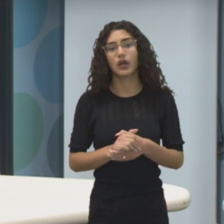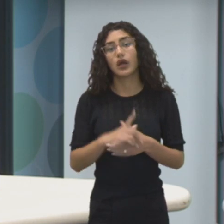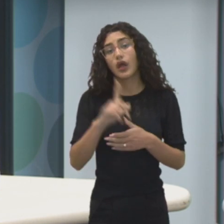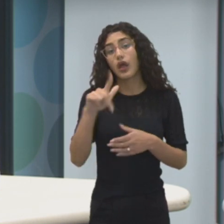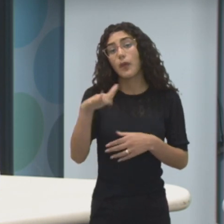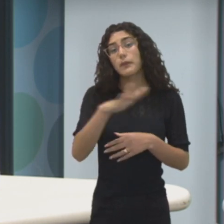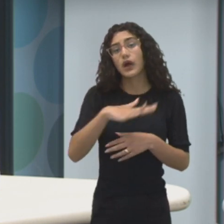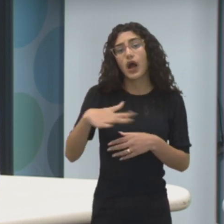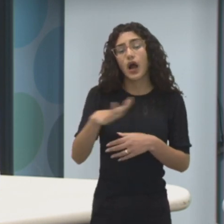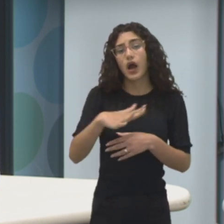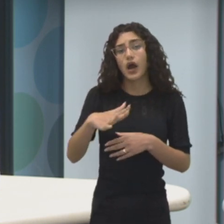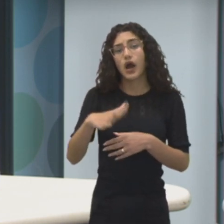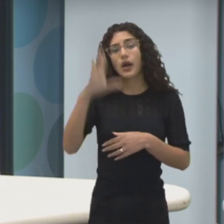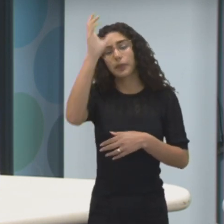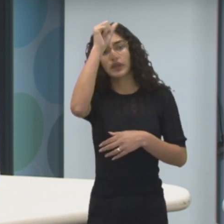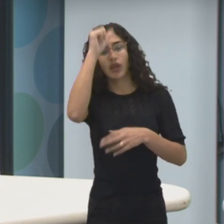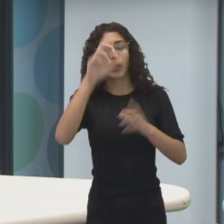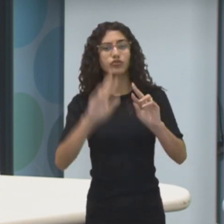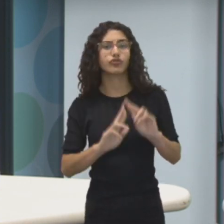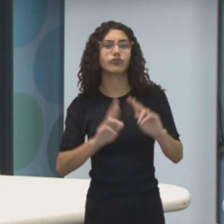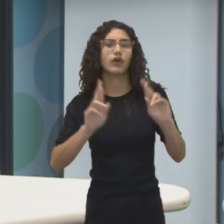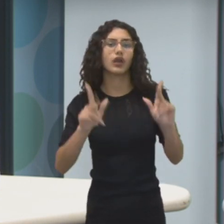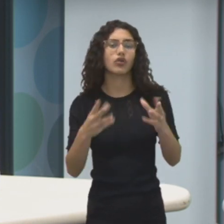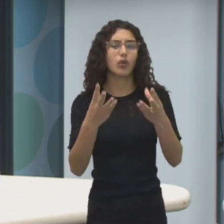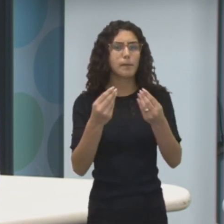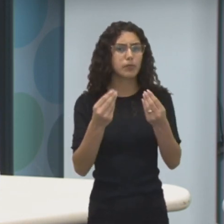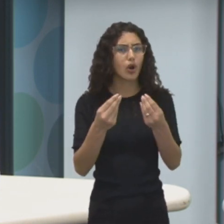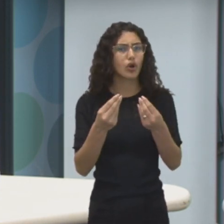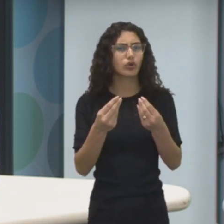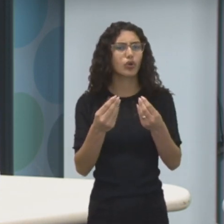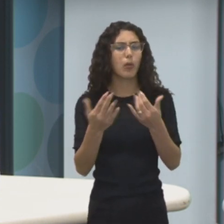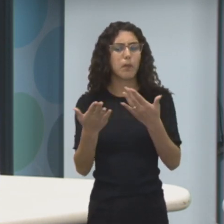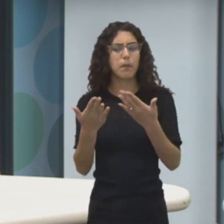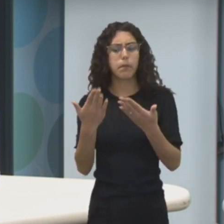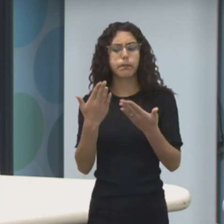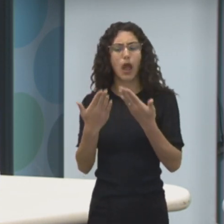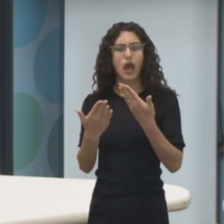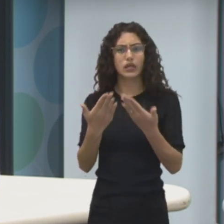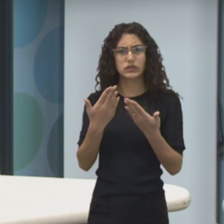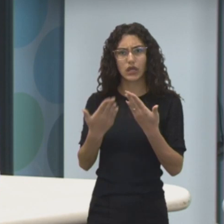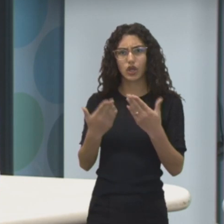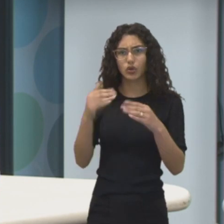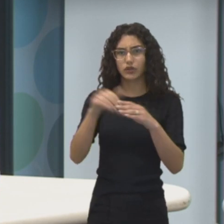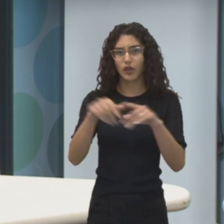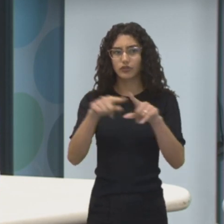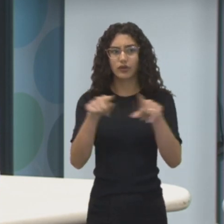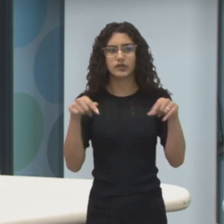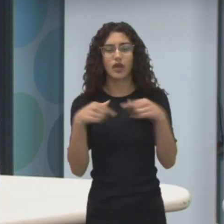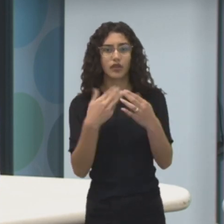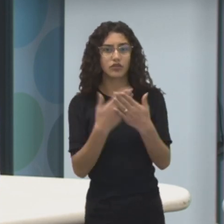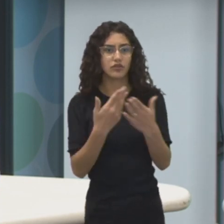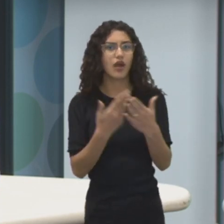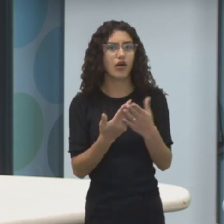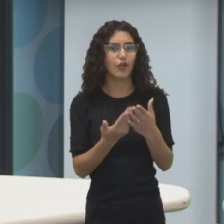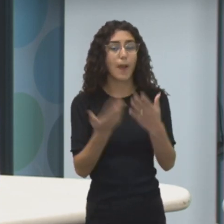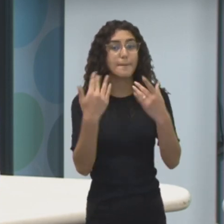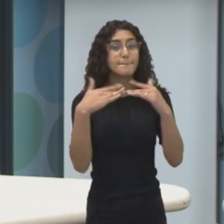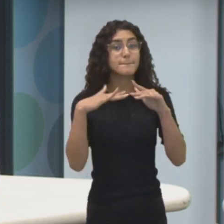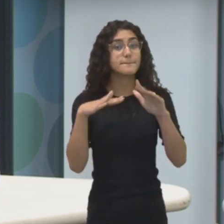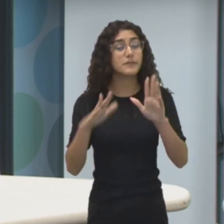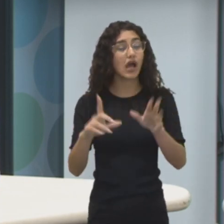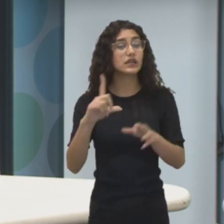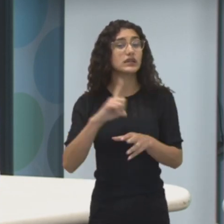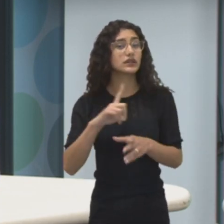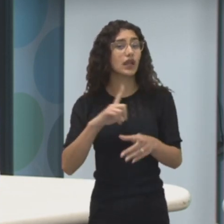espaço de aprendizagem diferenciado, muito parecido com o ambiente escolar, a sala de aula, mas que